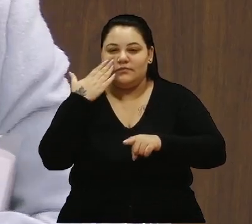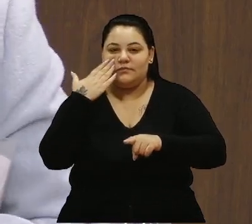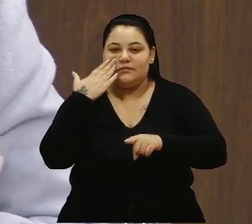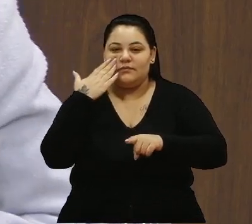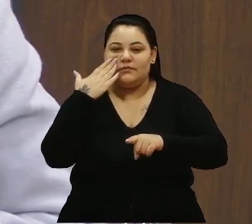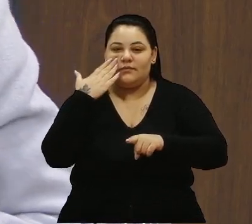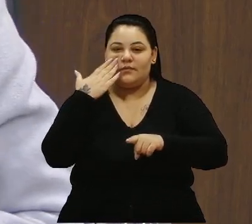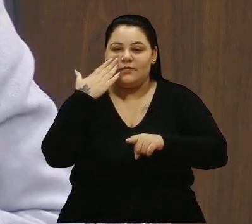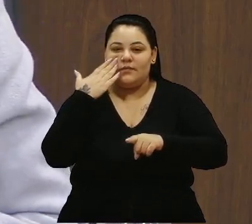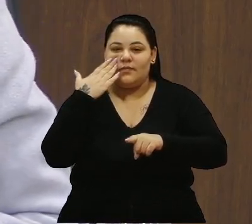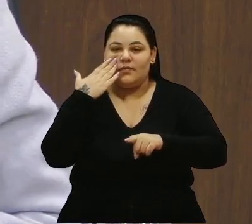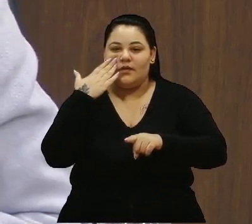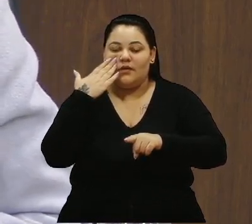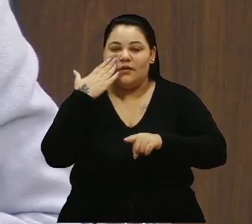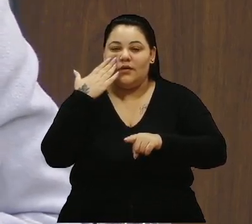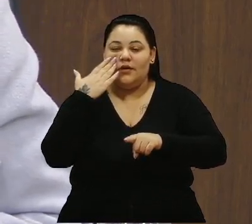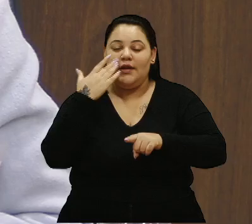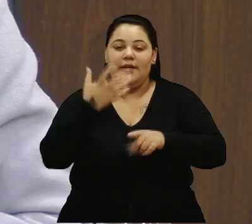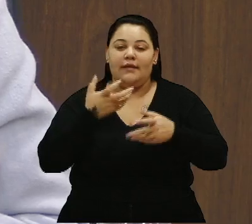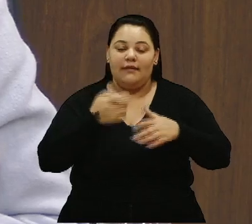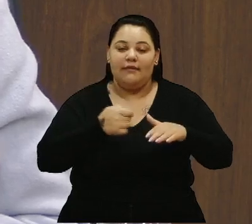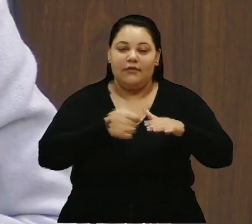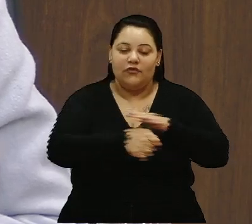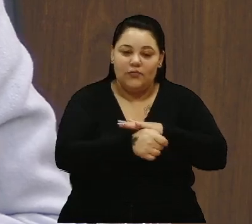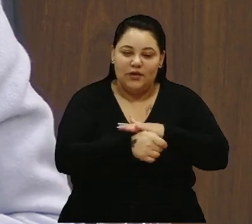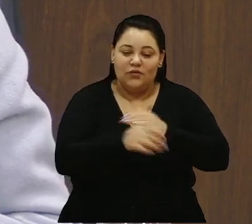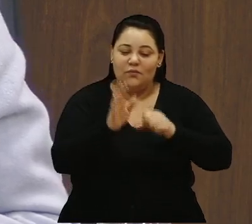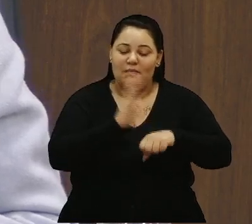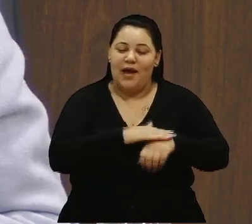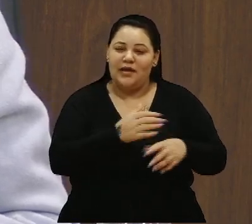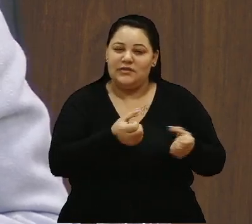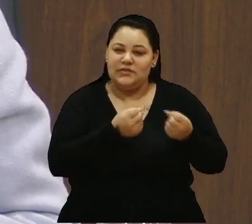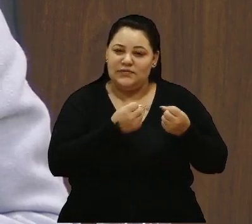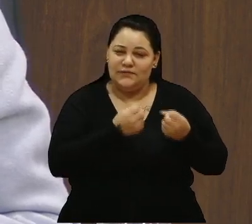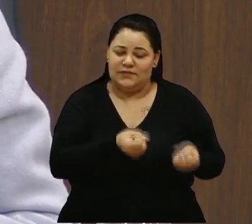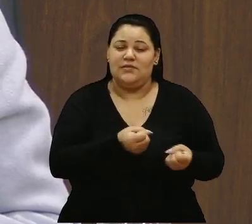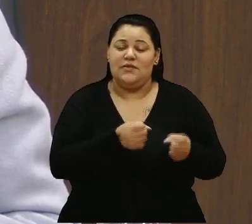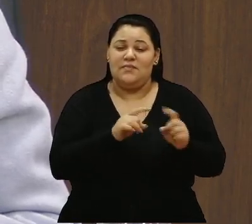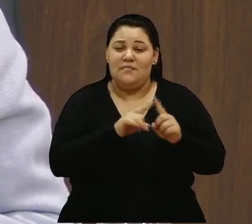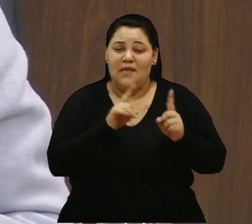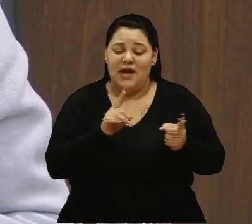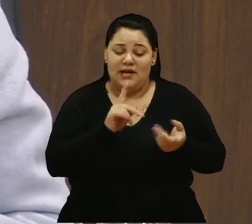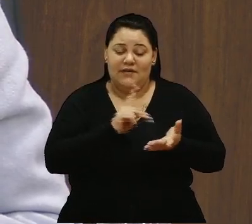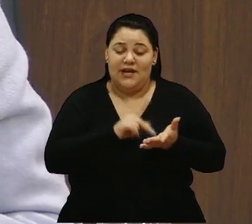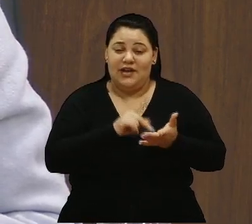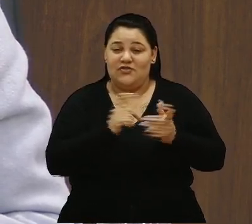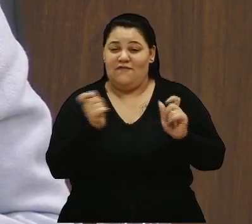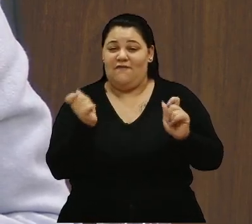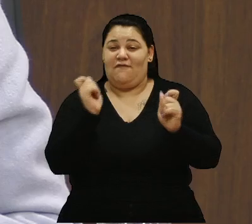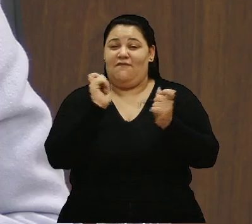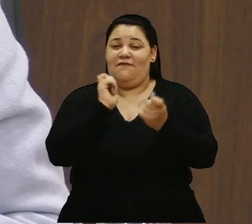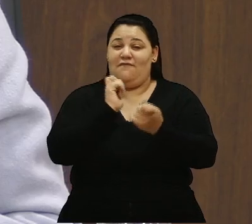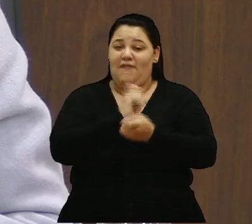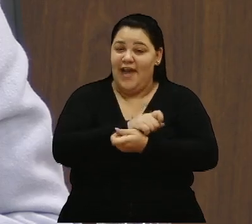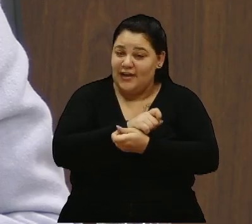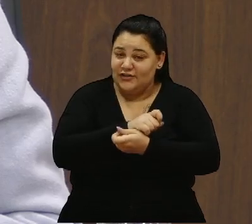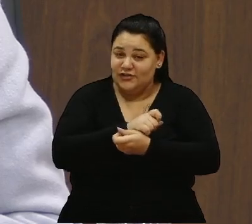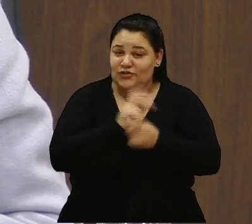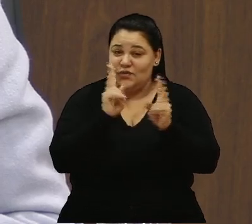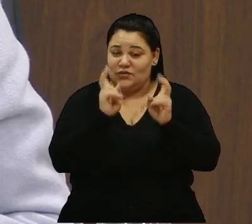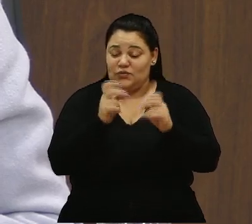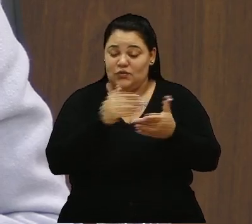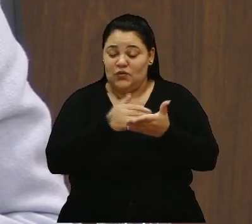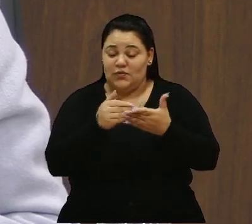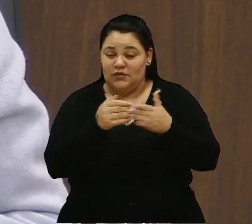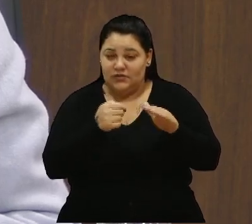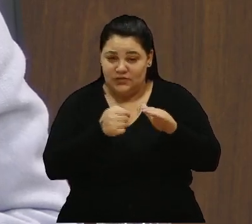mais investimento, um investimento mais robusto. Mas quando a gente inverte a lógica e começa a investir,